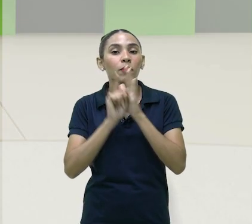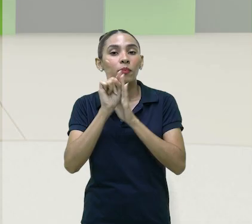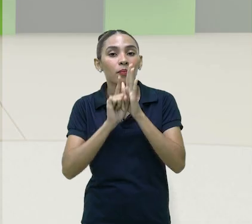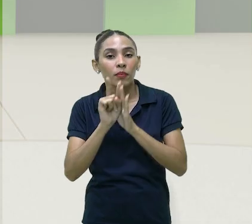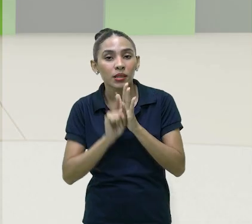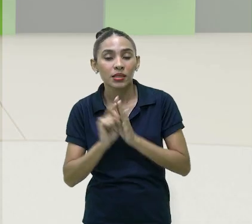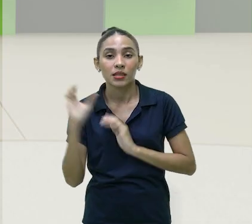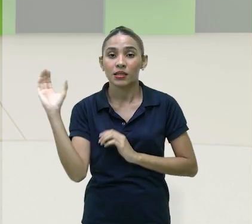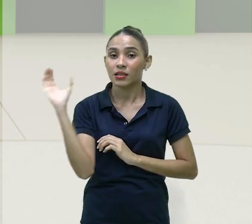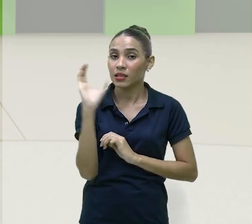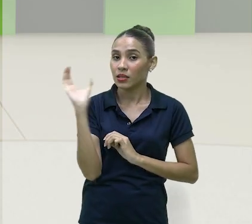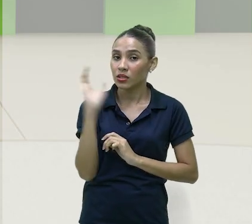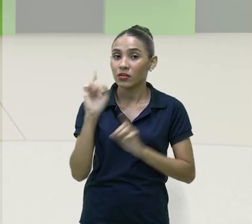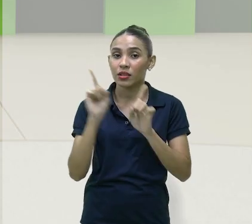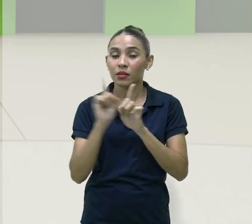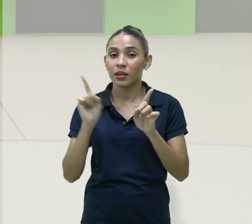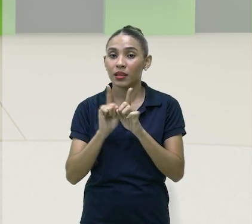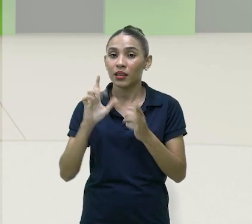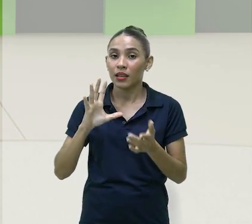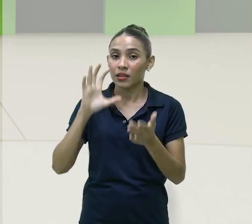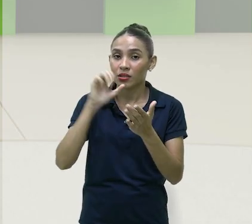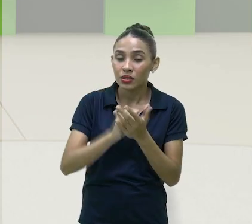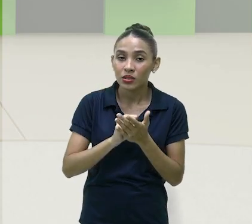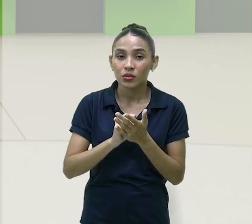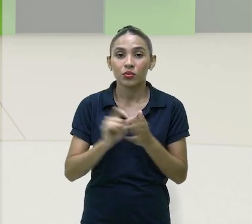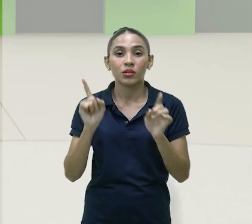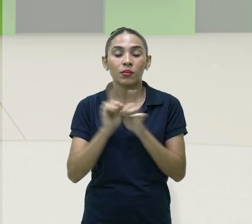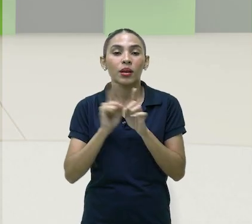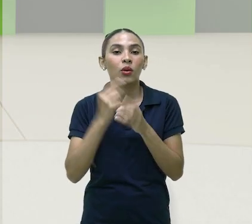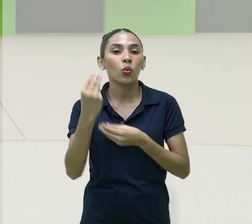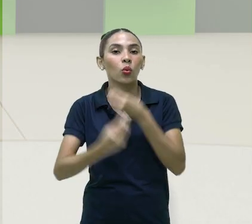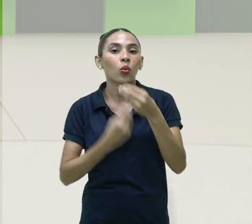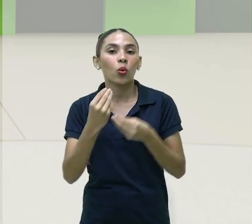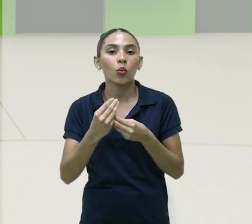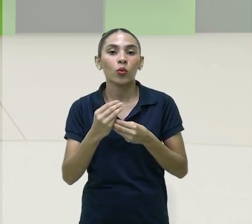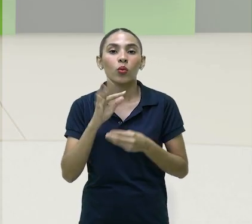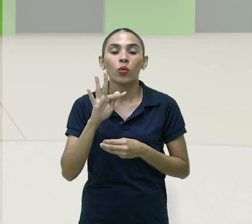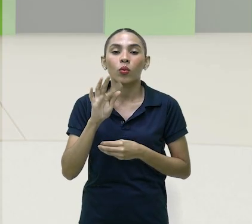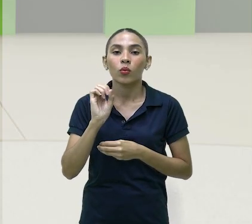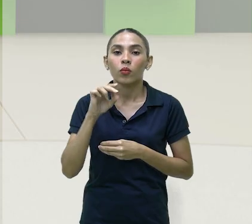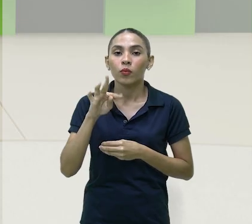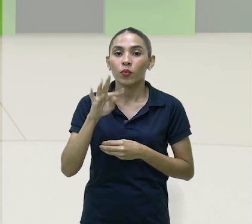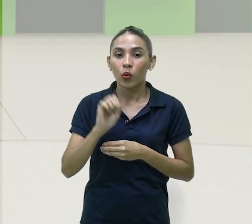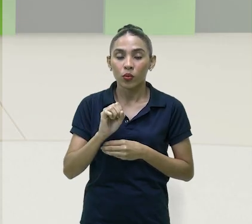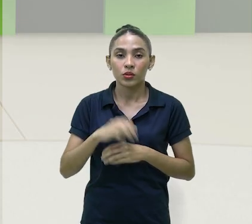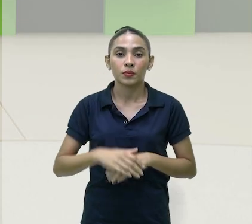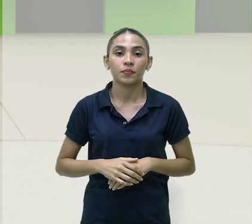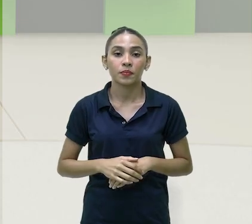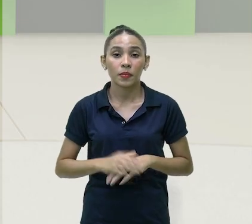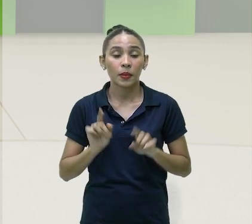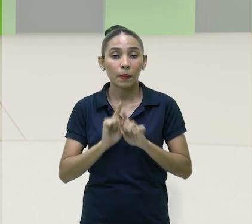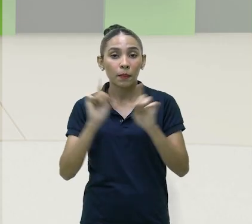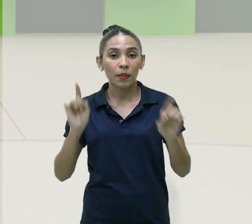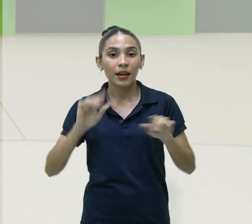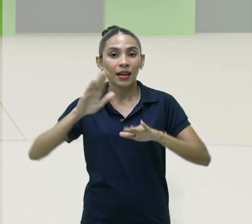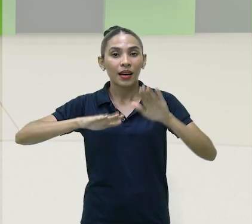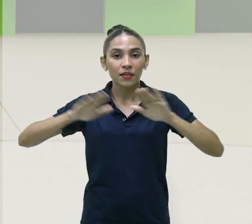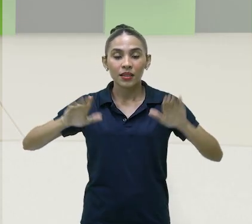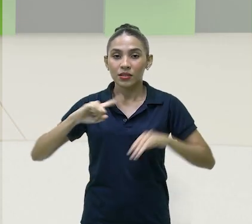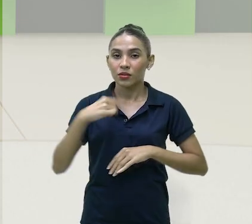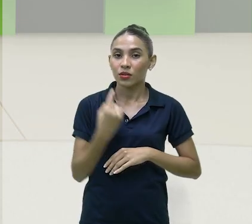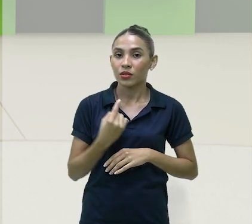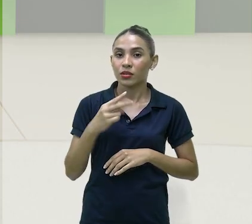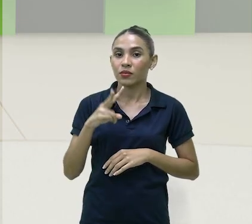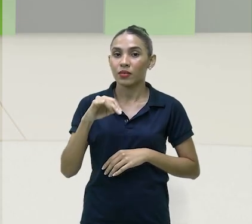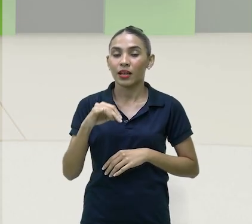investigação científica, elas têm registros e elas foram obtidas através de fontes, né, fidedignas. Mas, às vezes, quando a gente